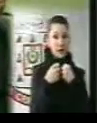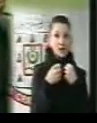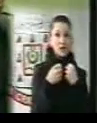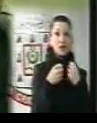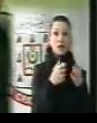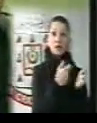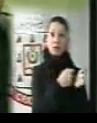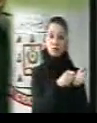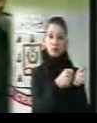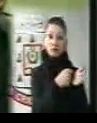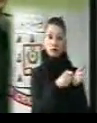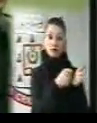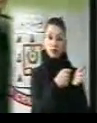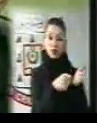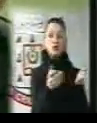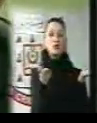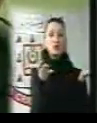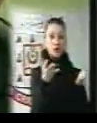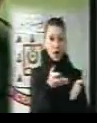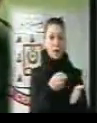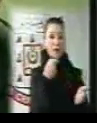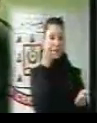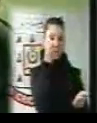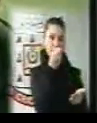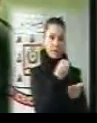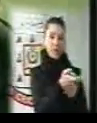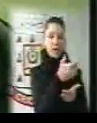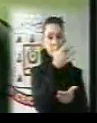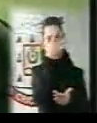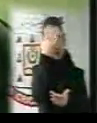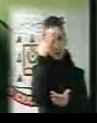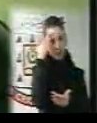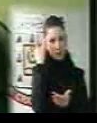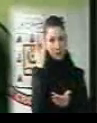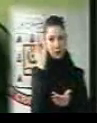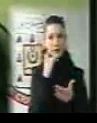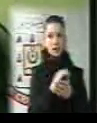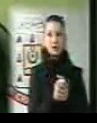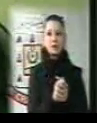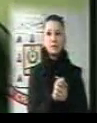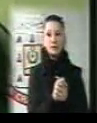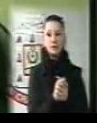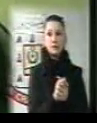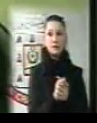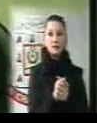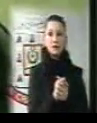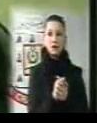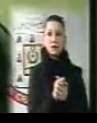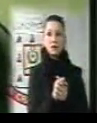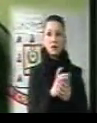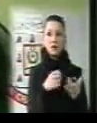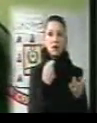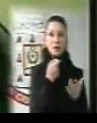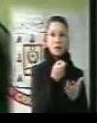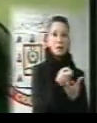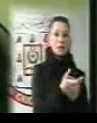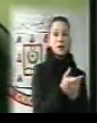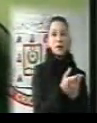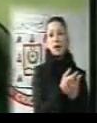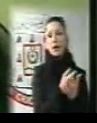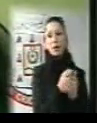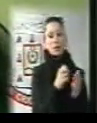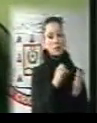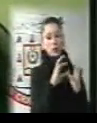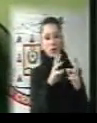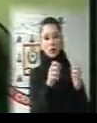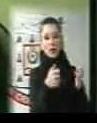já estão com o Lorival, para que faça o pagamento para os proprietários assim que fizer as